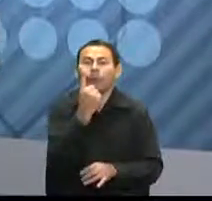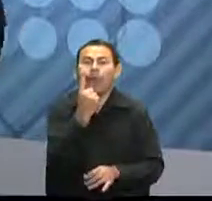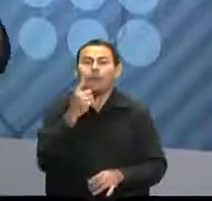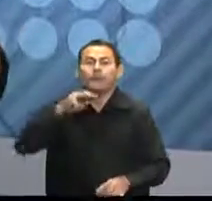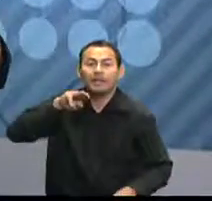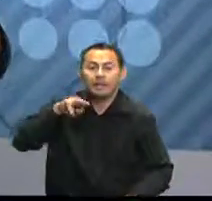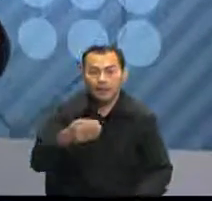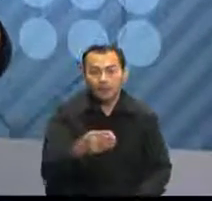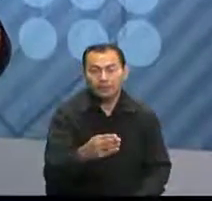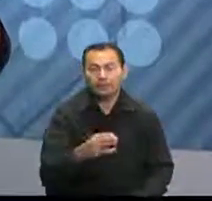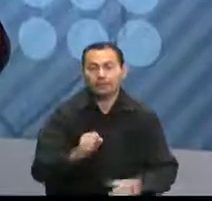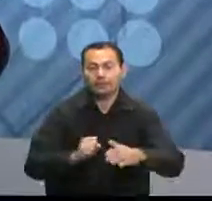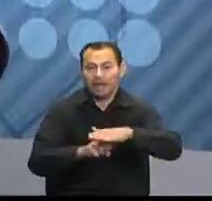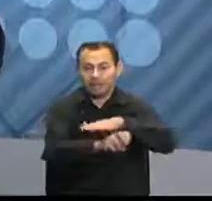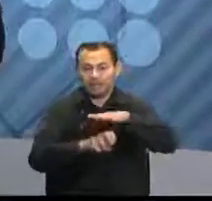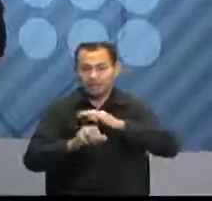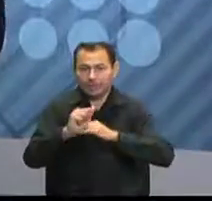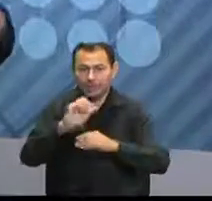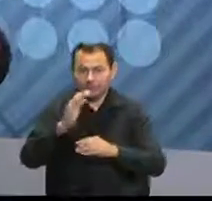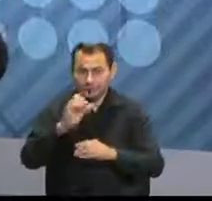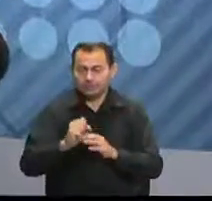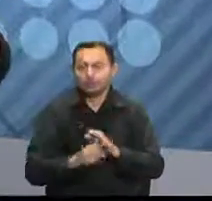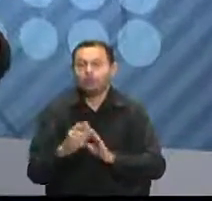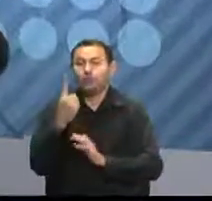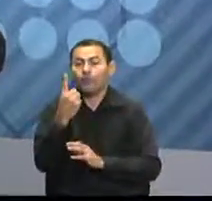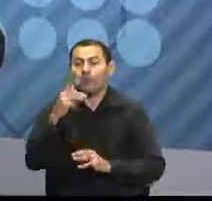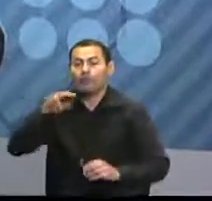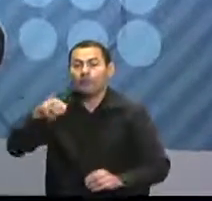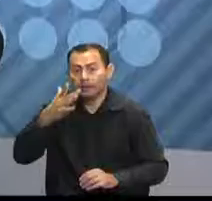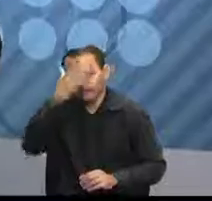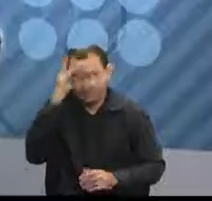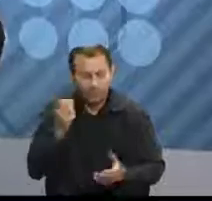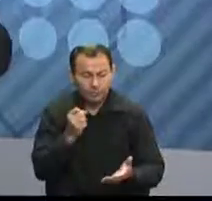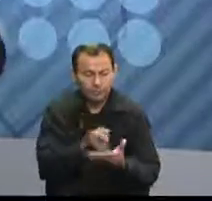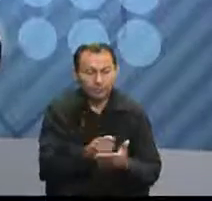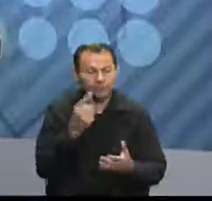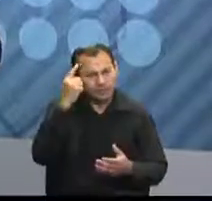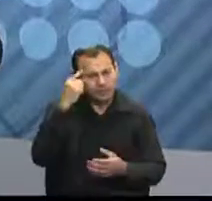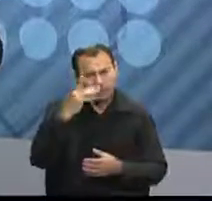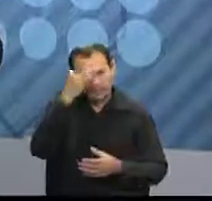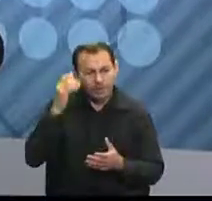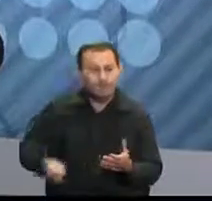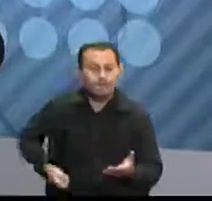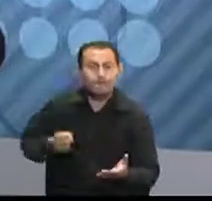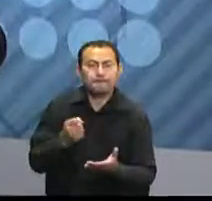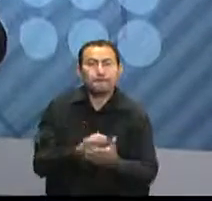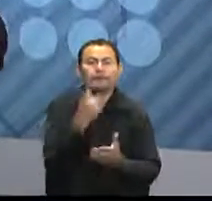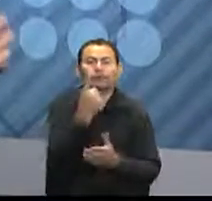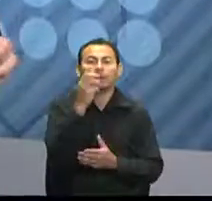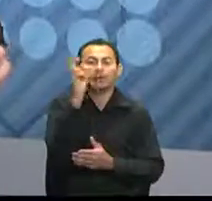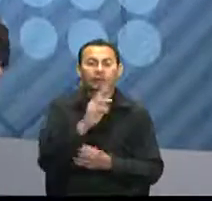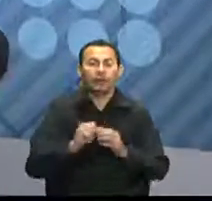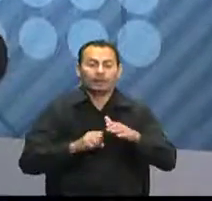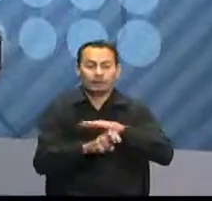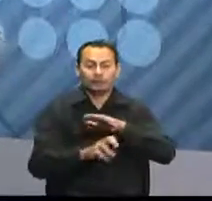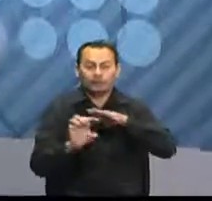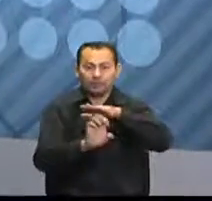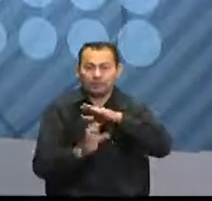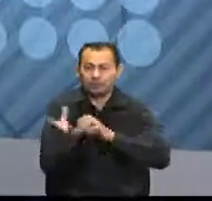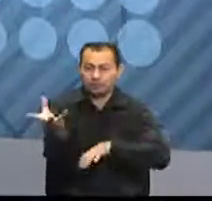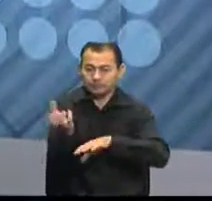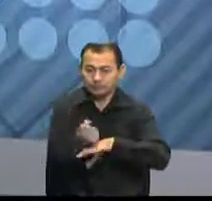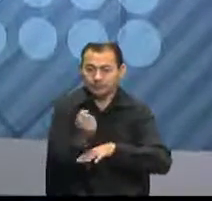acções aquela coloca no mercado de 1 milhão de pessoas compram fomos por cada pessoa paga r$1 nessa ação tão essa empresa vai